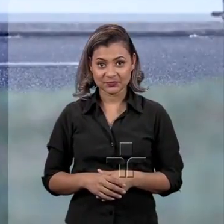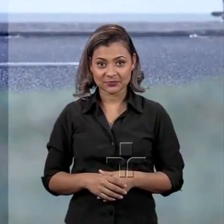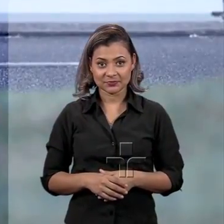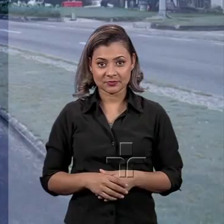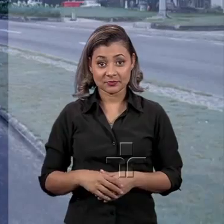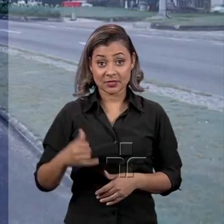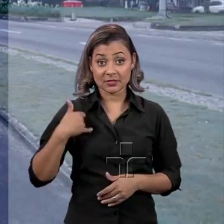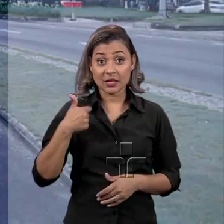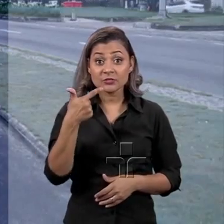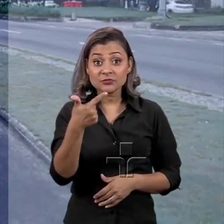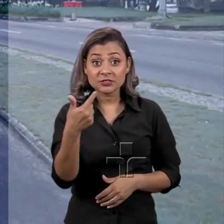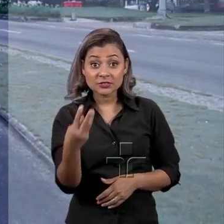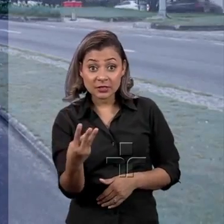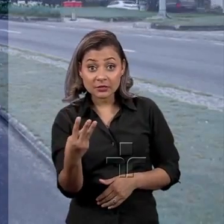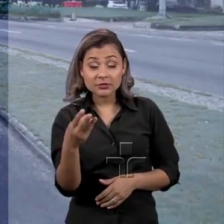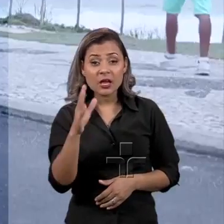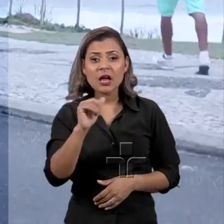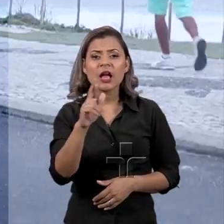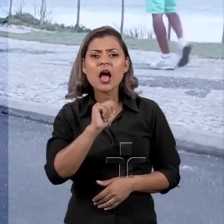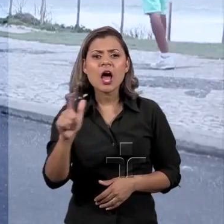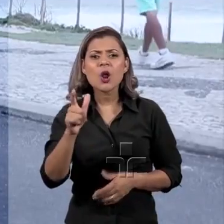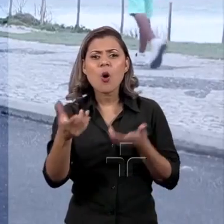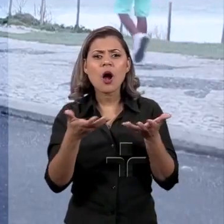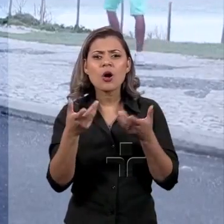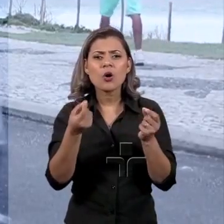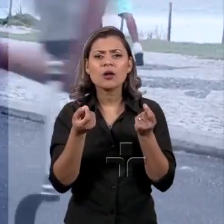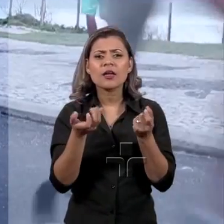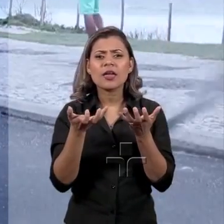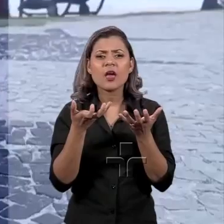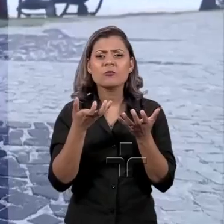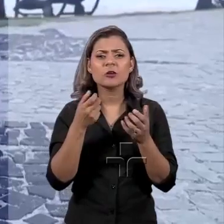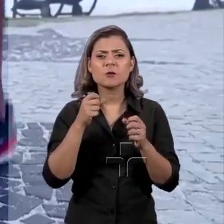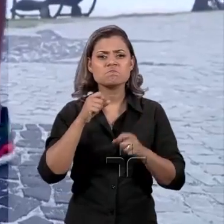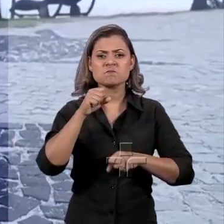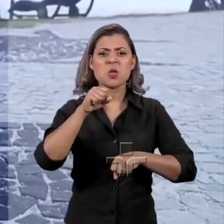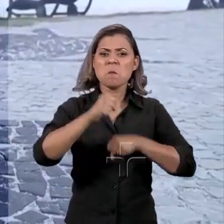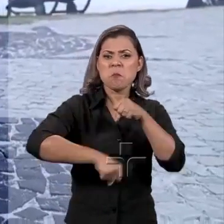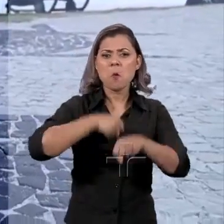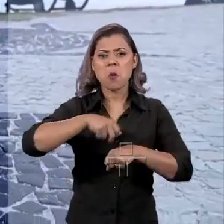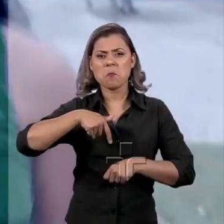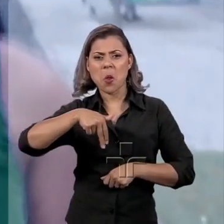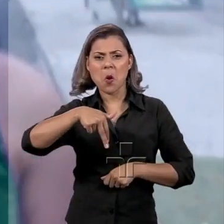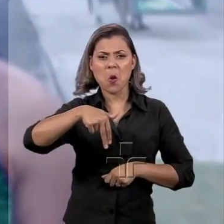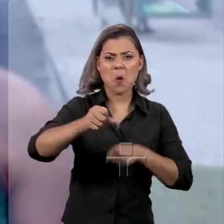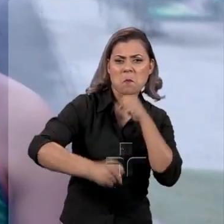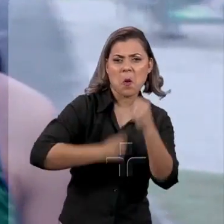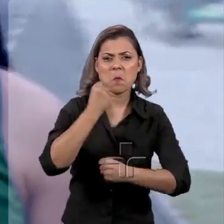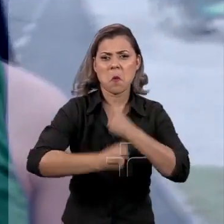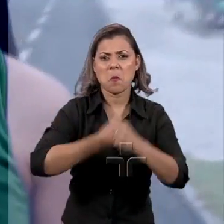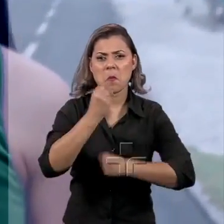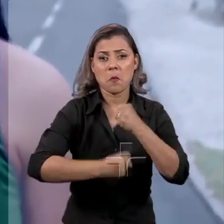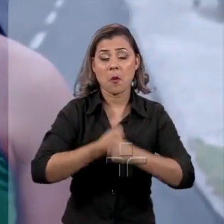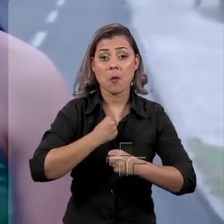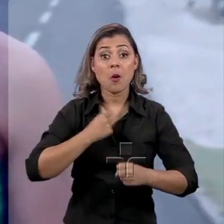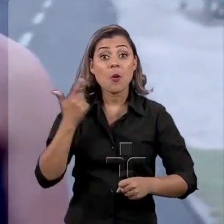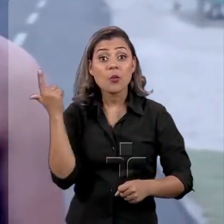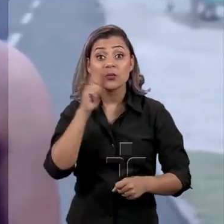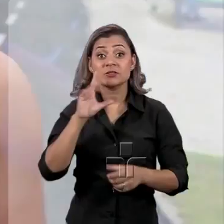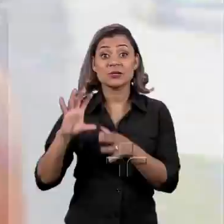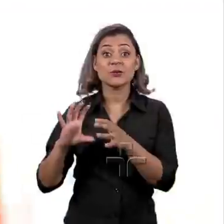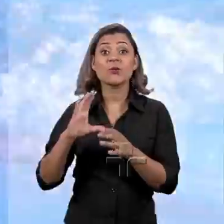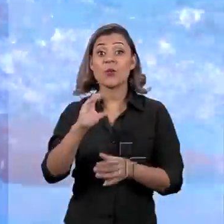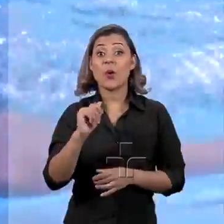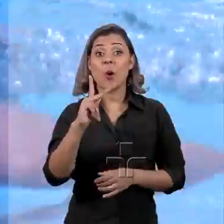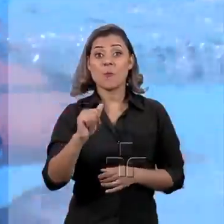Com 23 anos, Carol persegue agora os melhores resultados como triatleta. Acabou de ganhar a Copa Triatlon